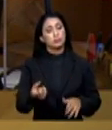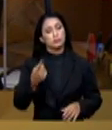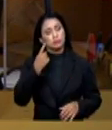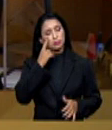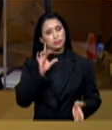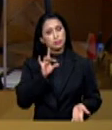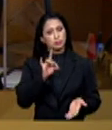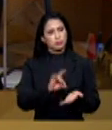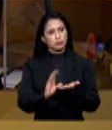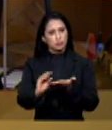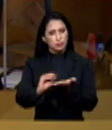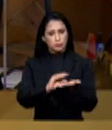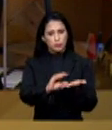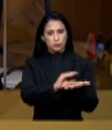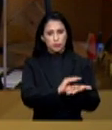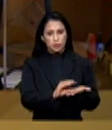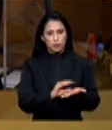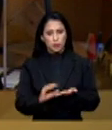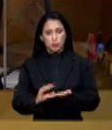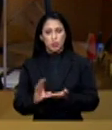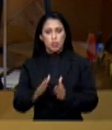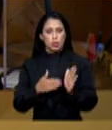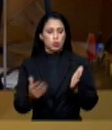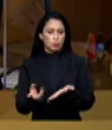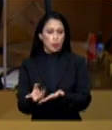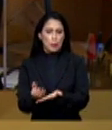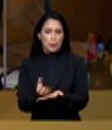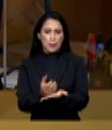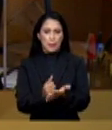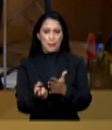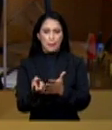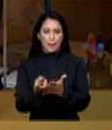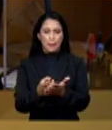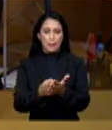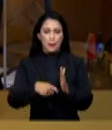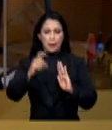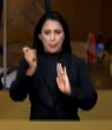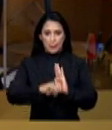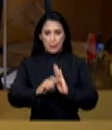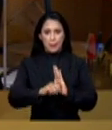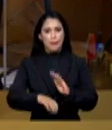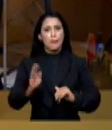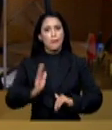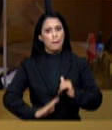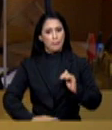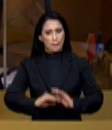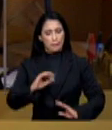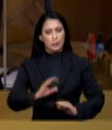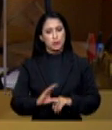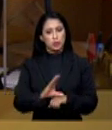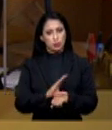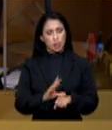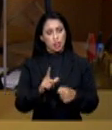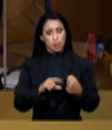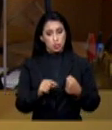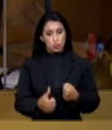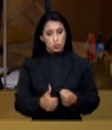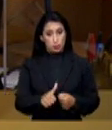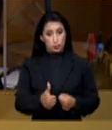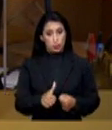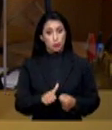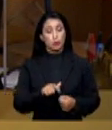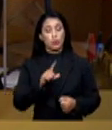é efetiva arrecadação de todos os tributos de sua competência constitucional artigo 11